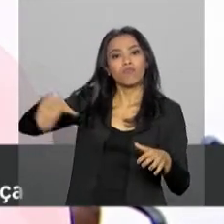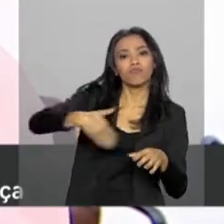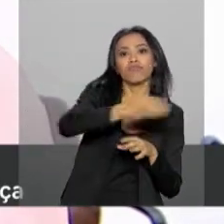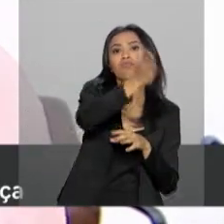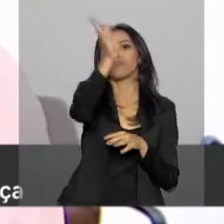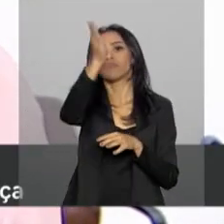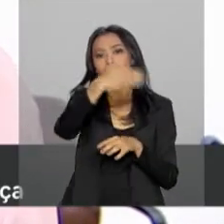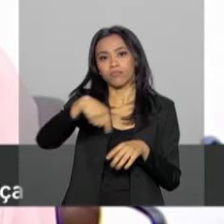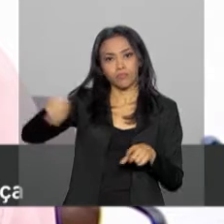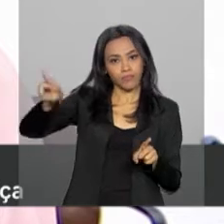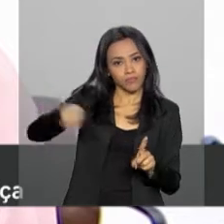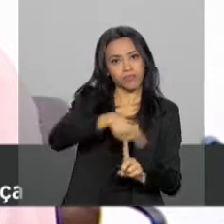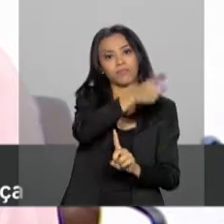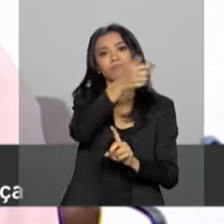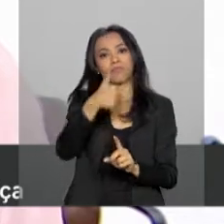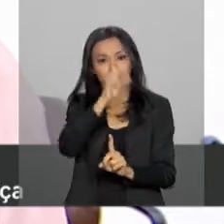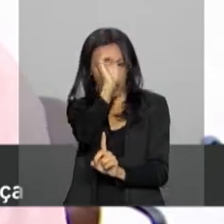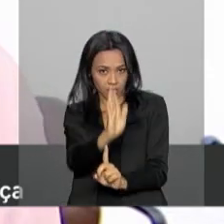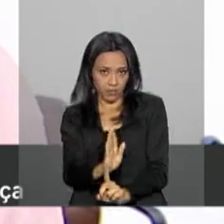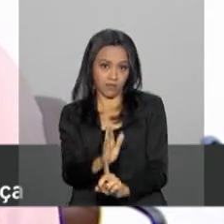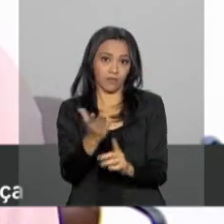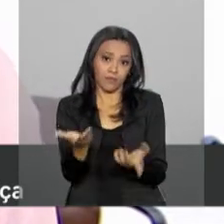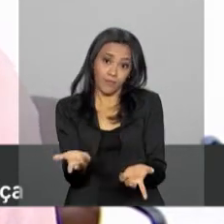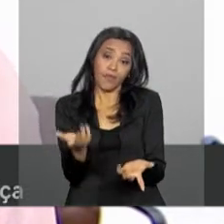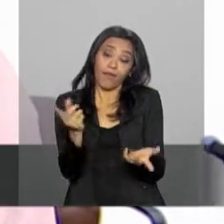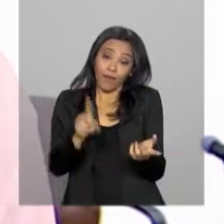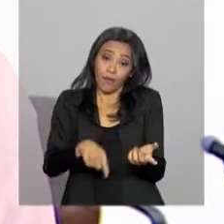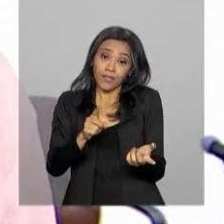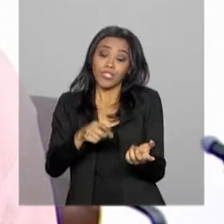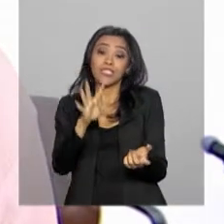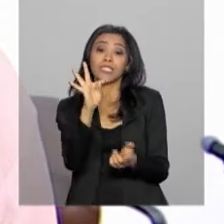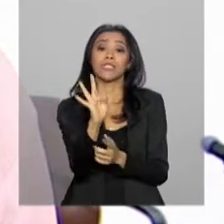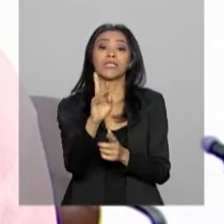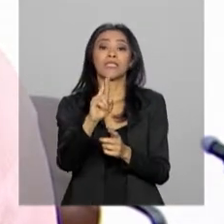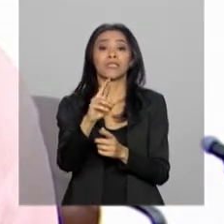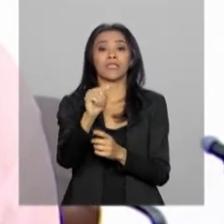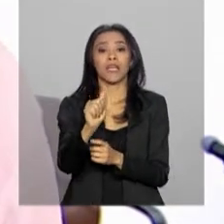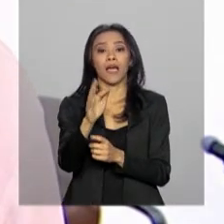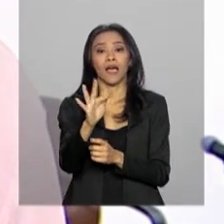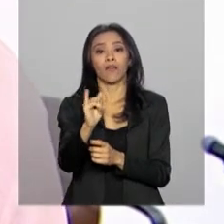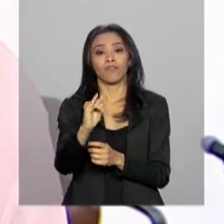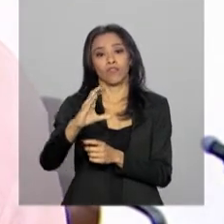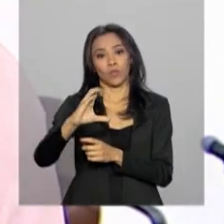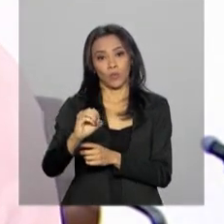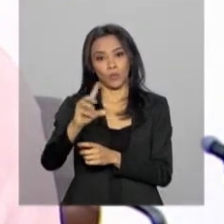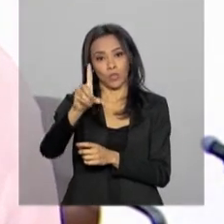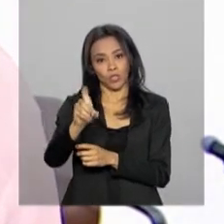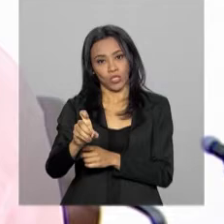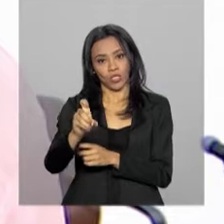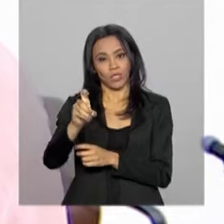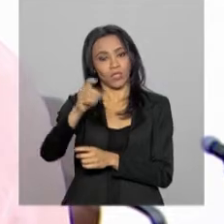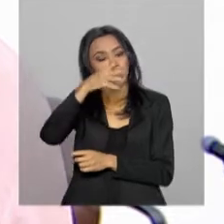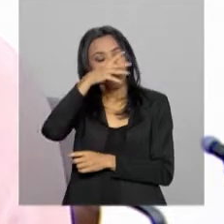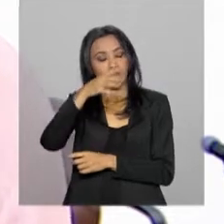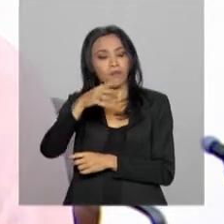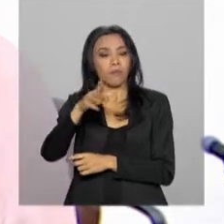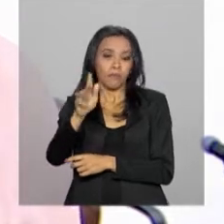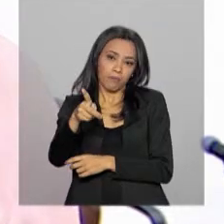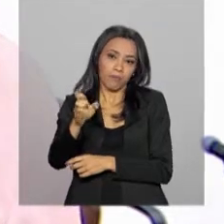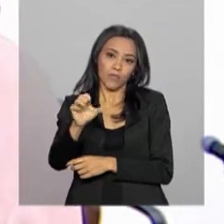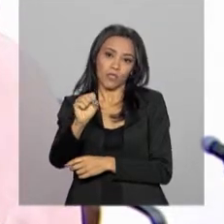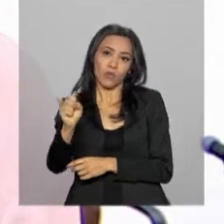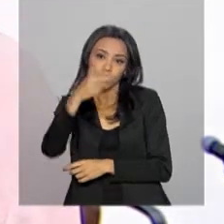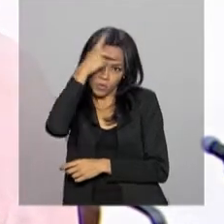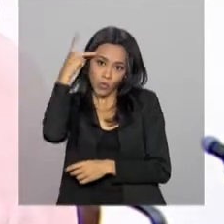vítimas de tráfico de pessoas realmente é nós temos um trabalho forte com